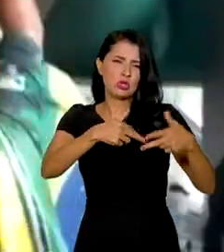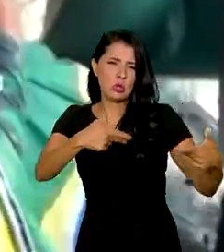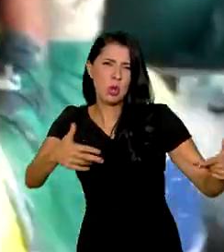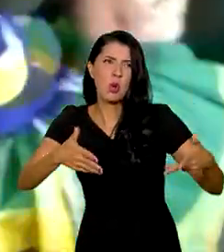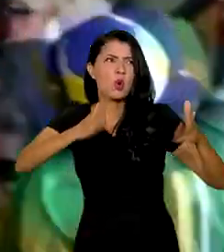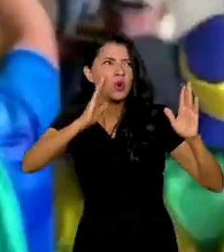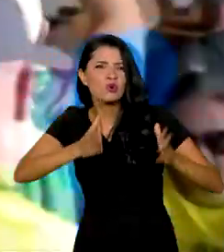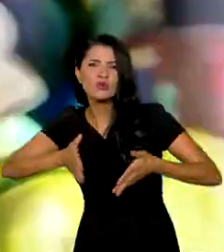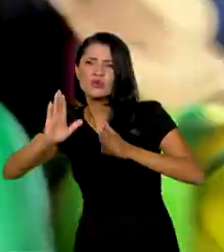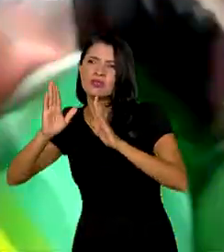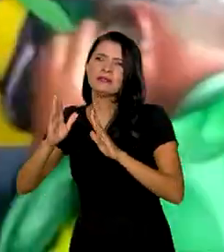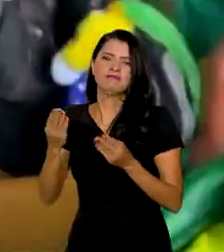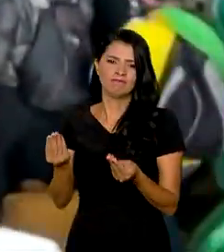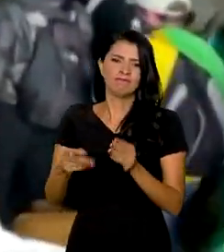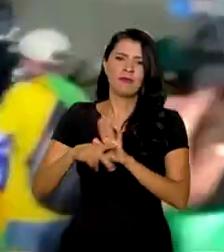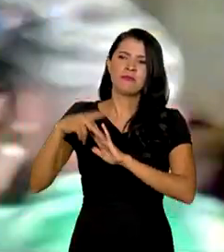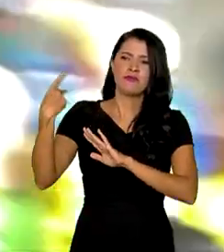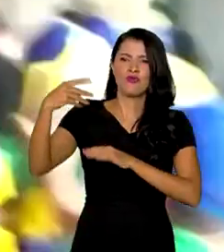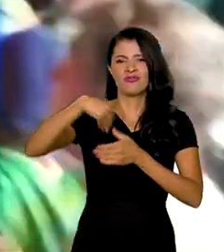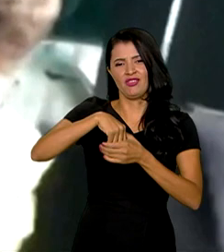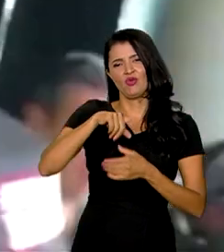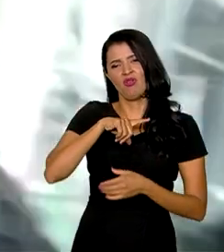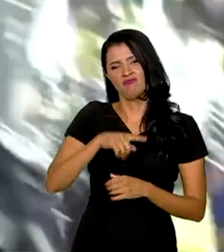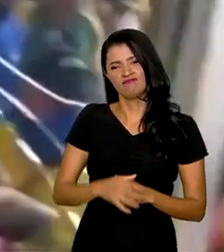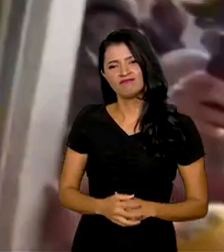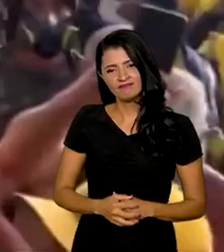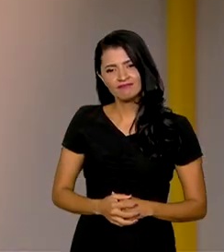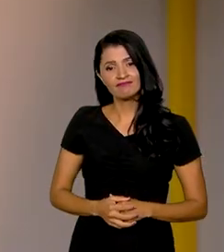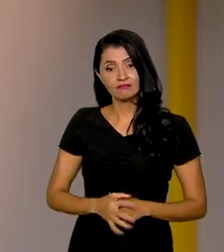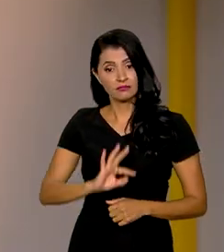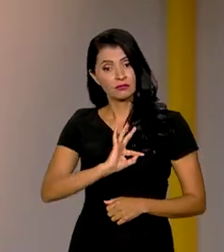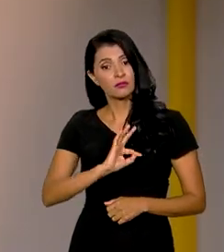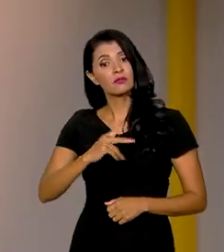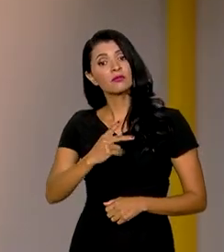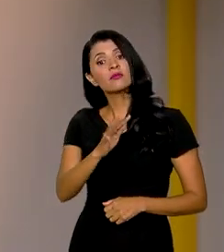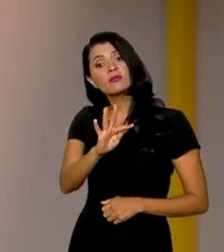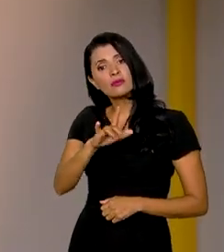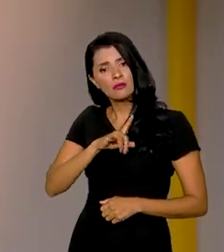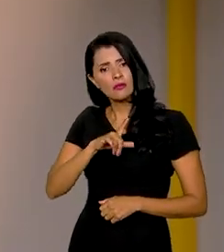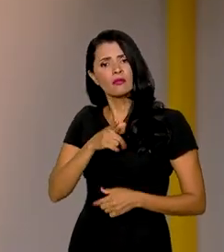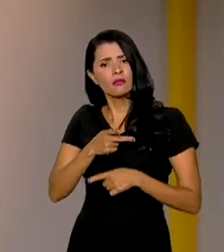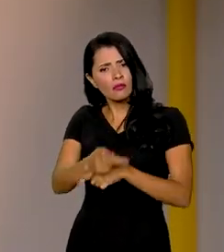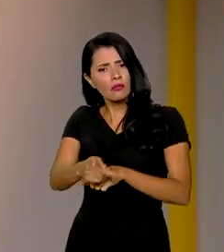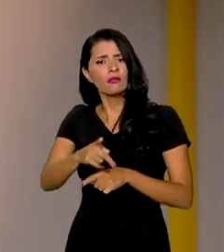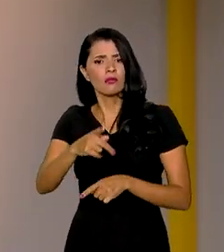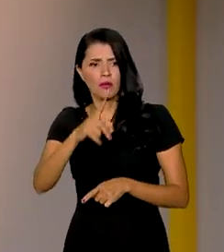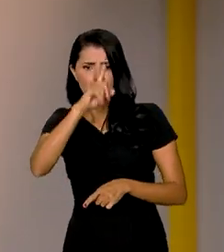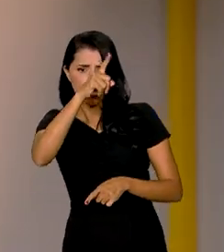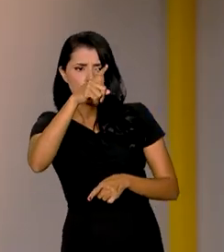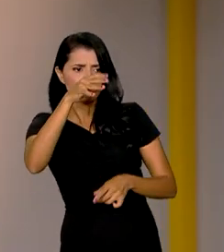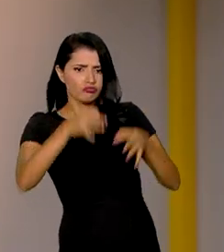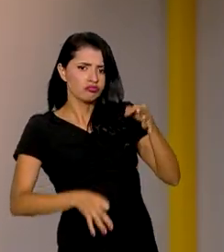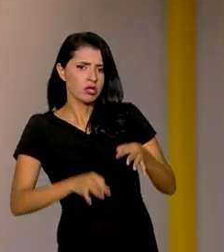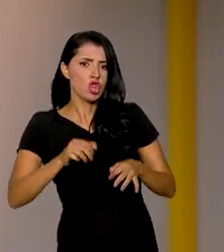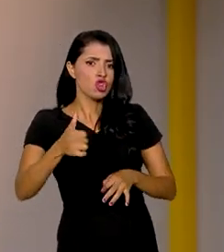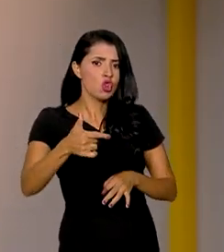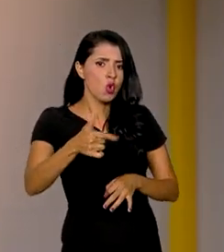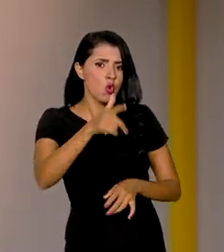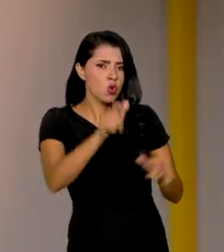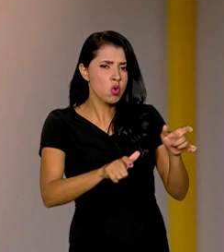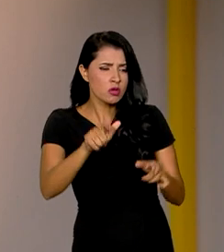móveis e objetos das instituições policiais federais cumprem medidas judiciais em rela são a 12